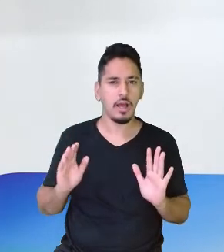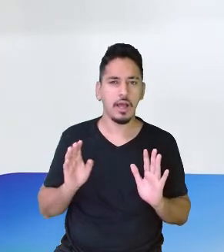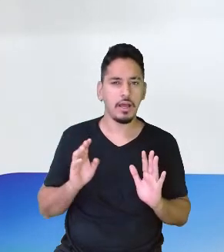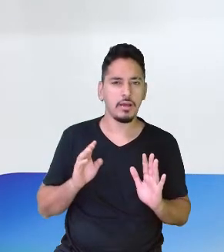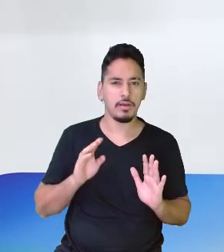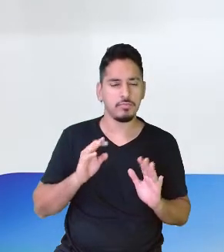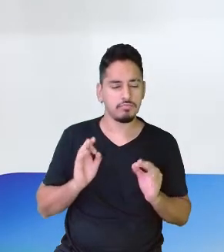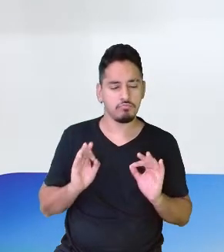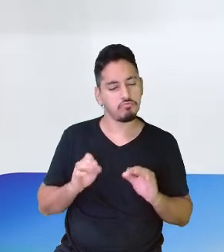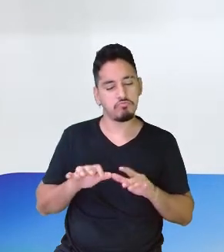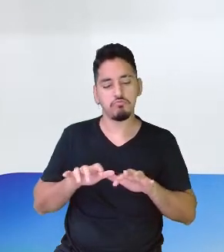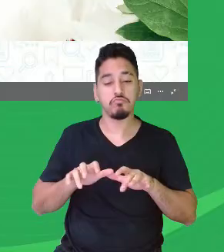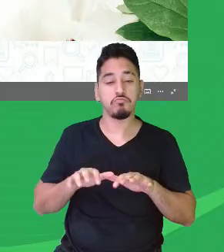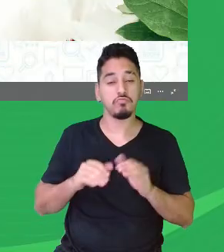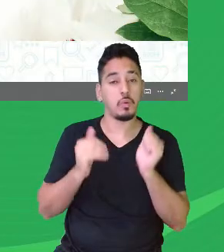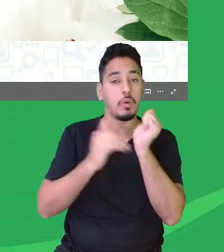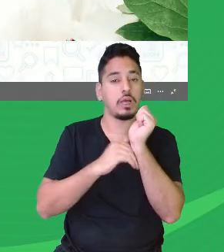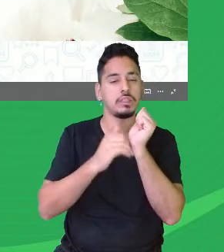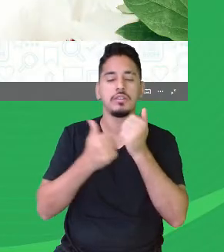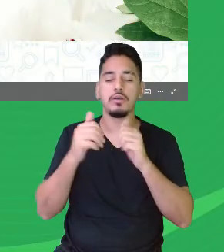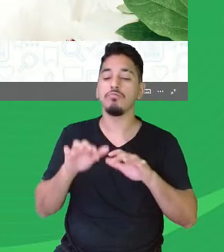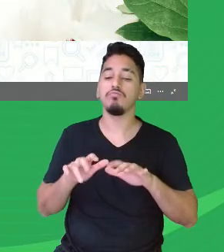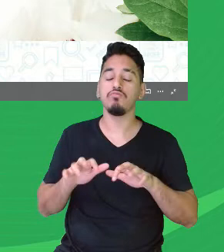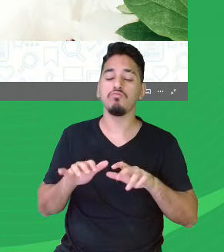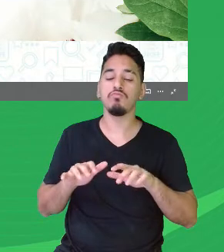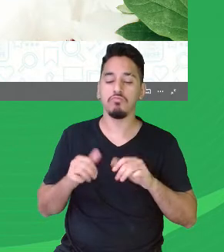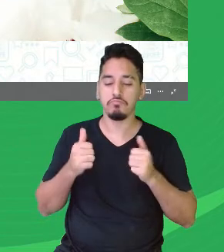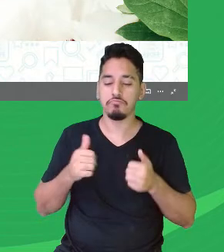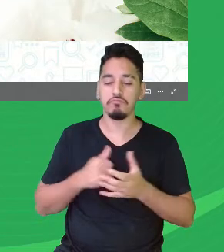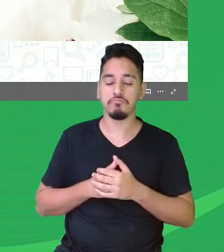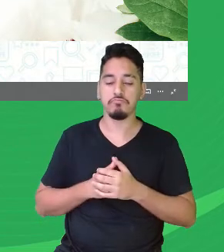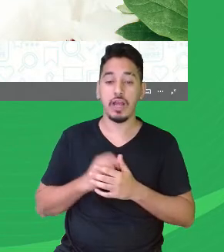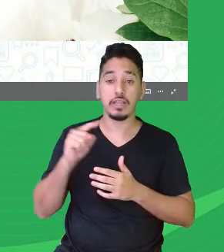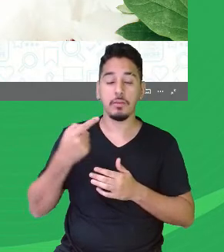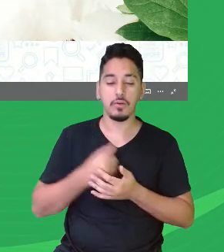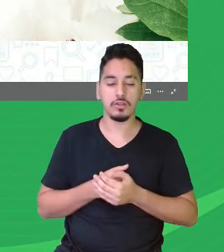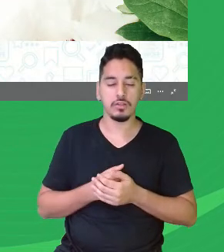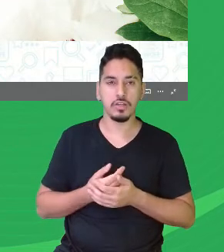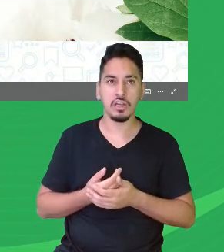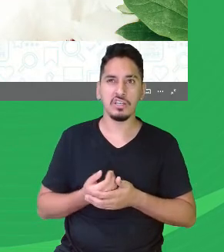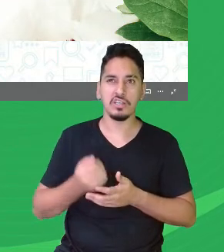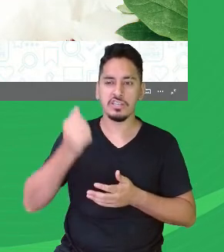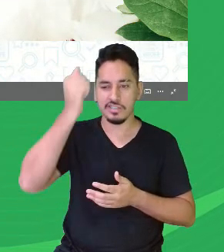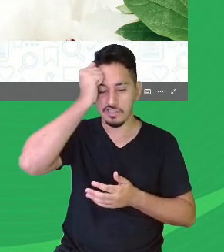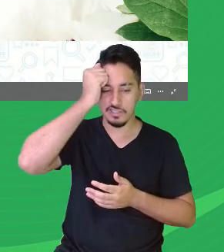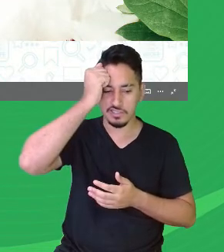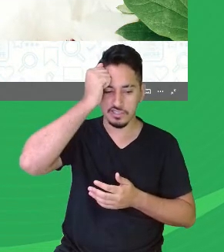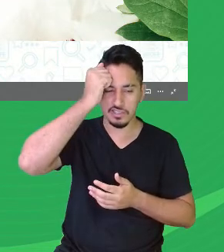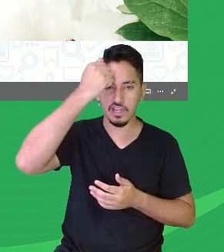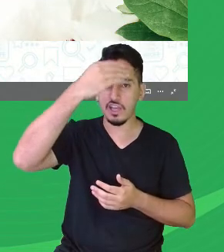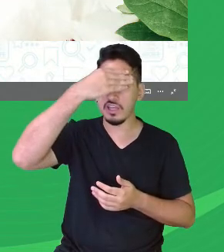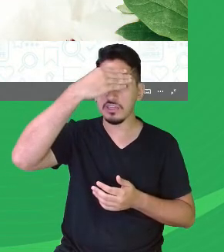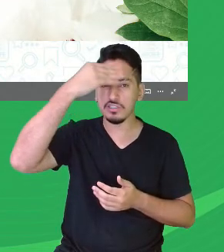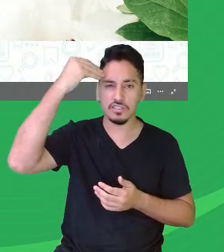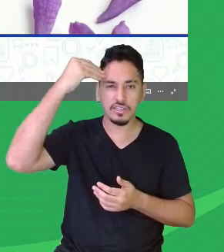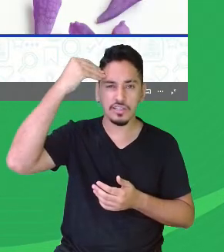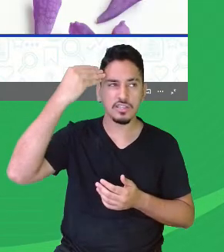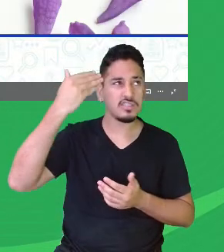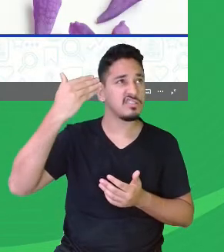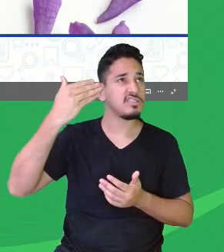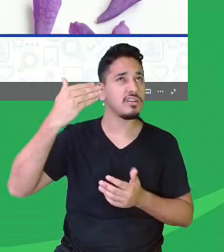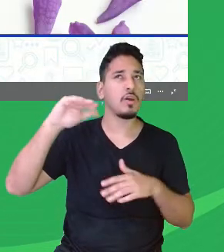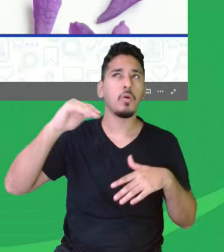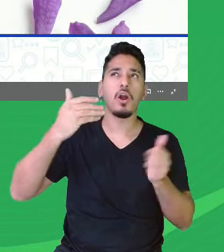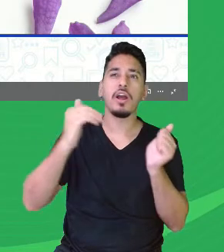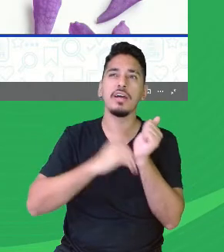certeiro que ele criou uma senha forte. Mas aí, na ação seguinte, espera-se que ele permaneça confiante, mas